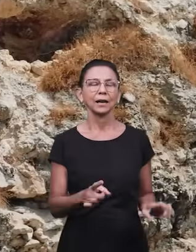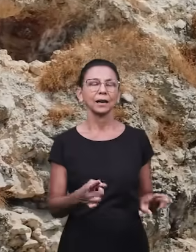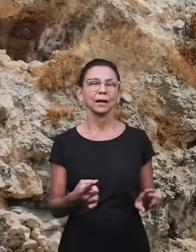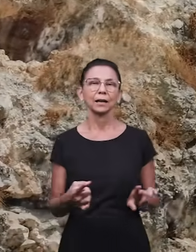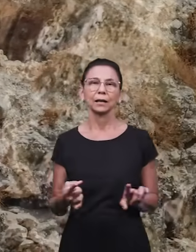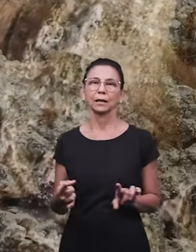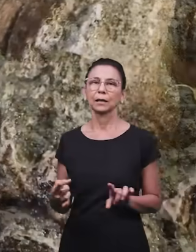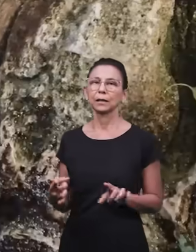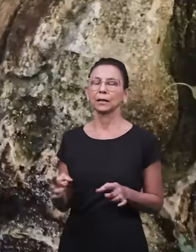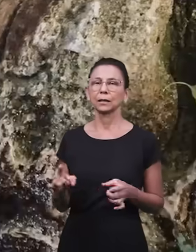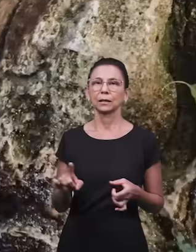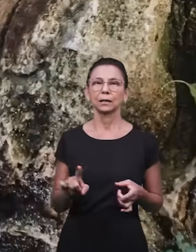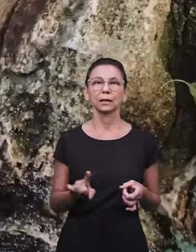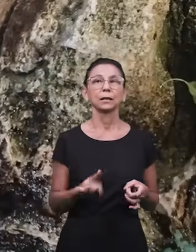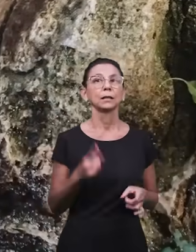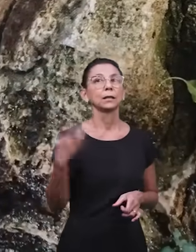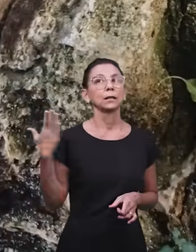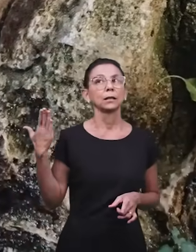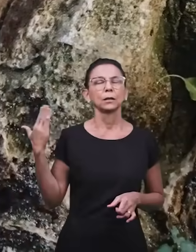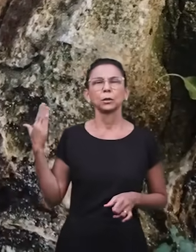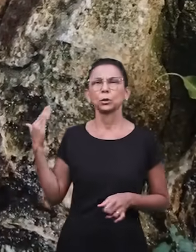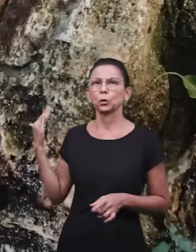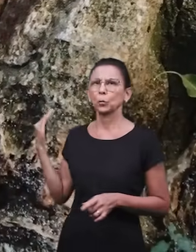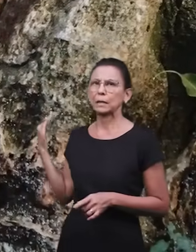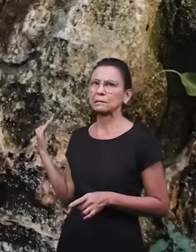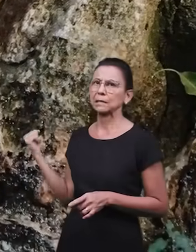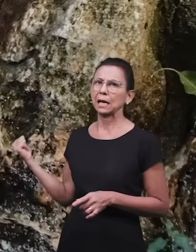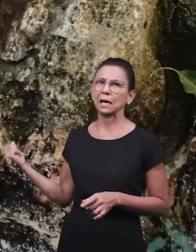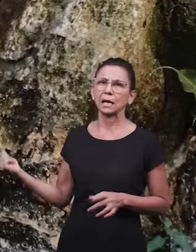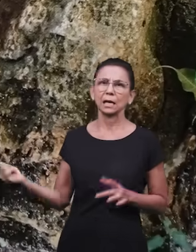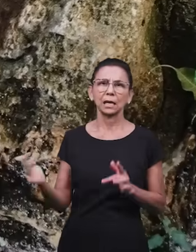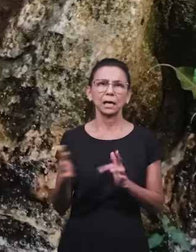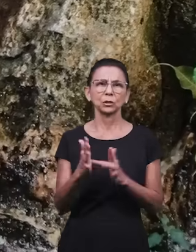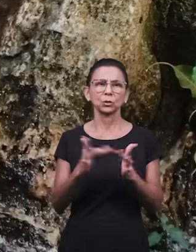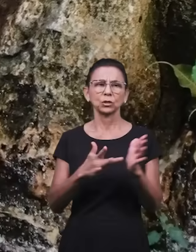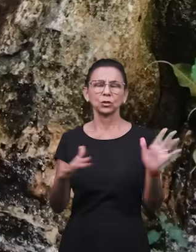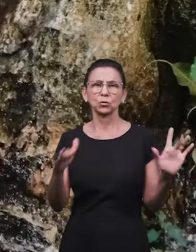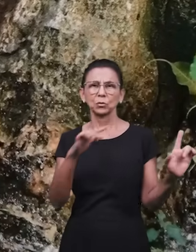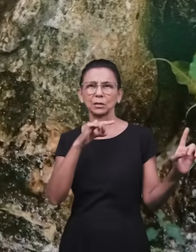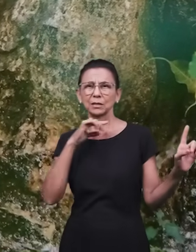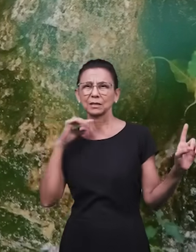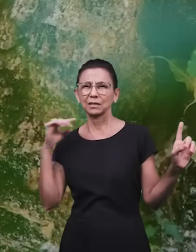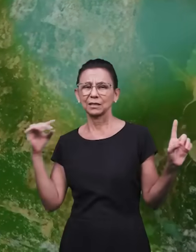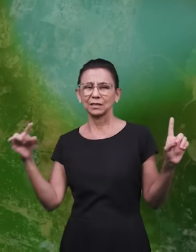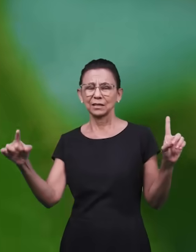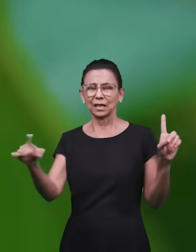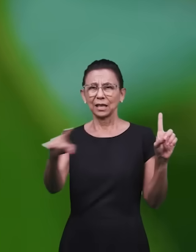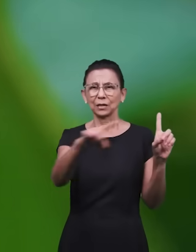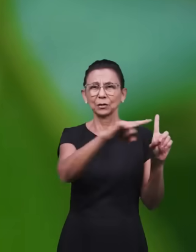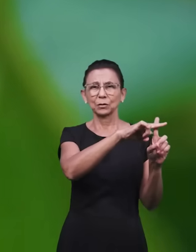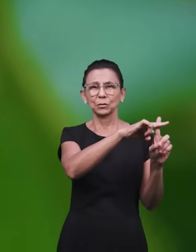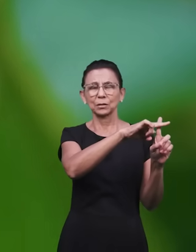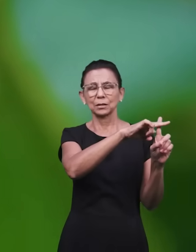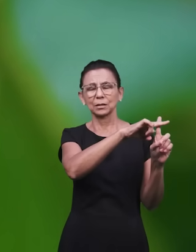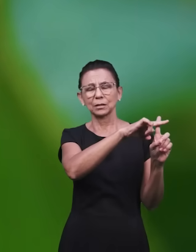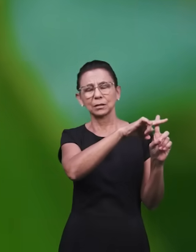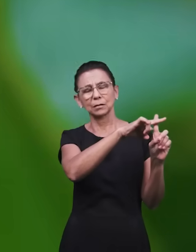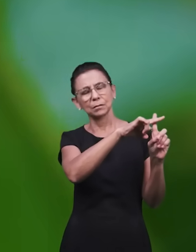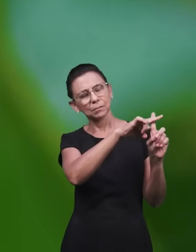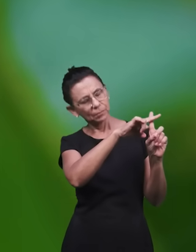voltará. Toda a terra estremecer.